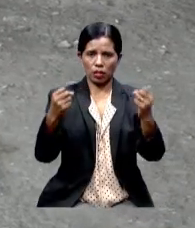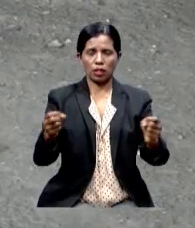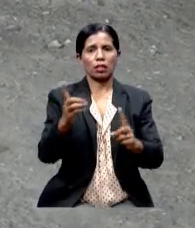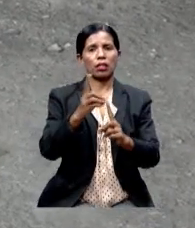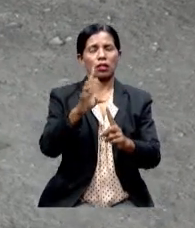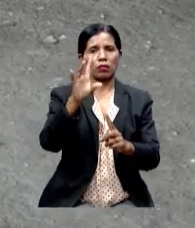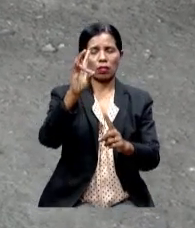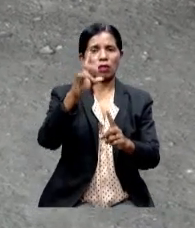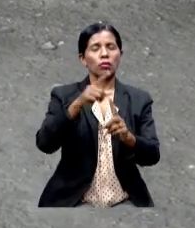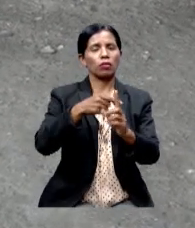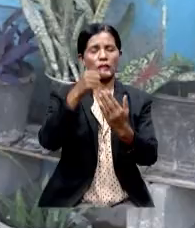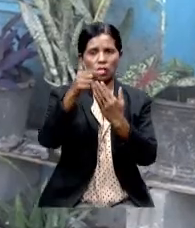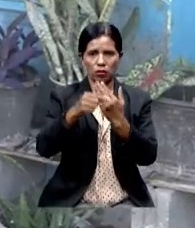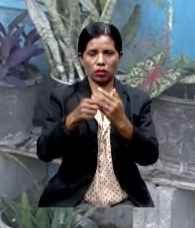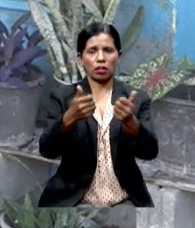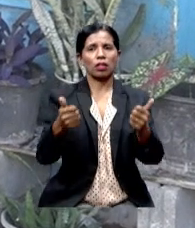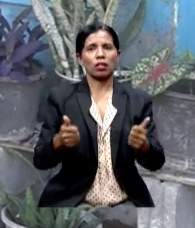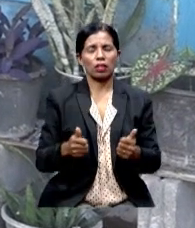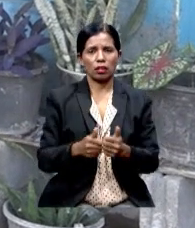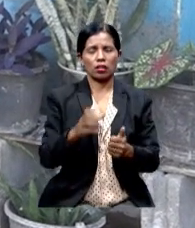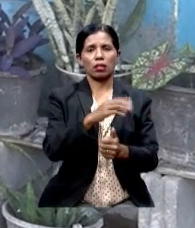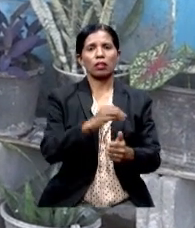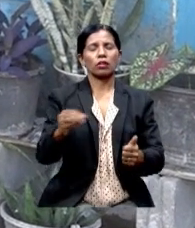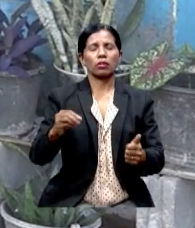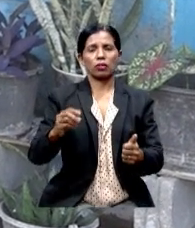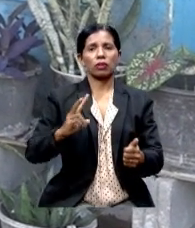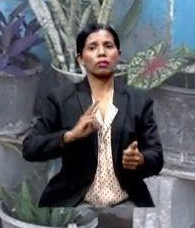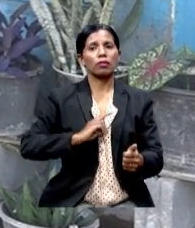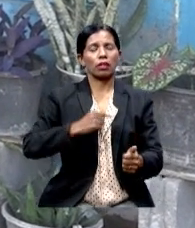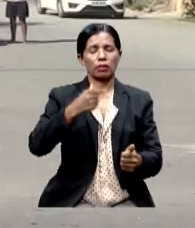Loronualdo, Funagosto, né? E a aldeia Virgolosia Suco Vila Verde,